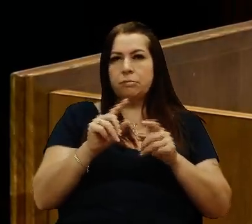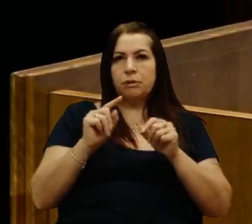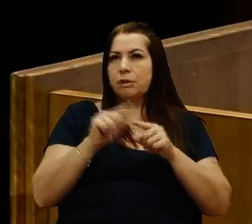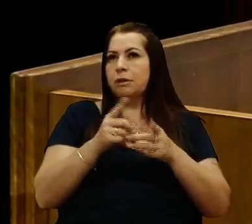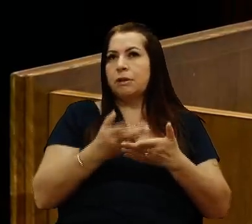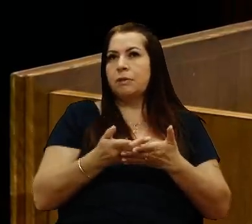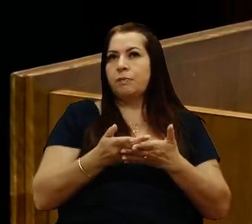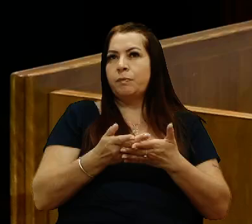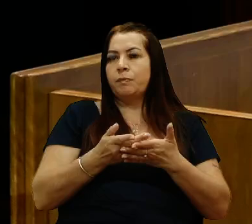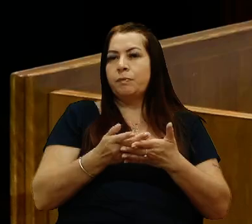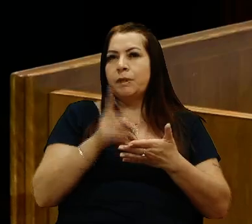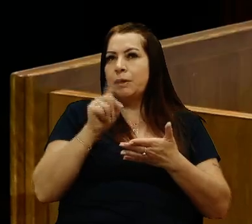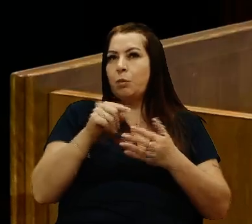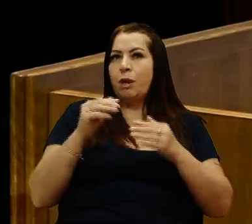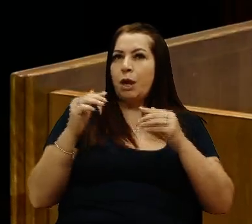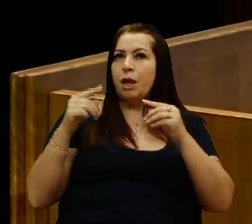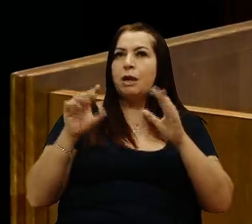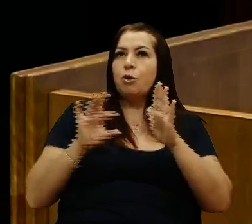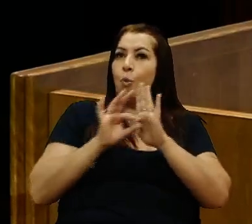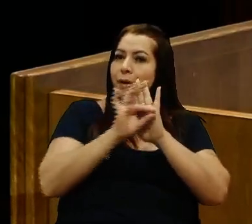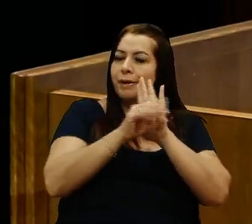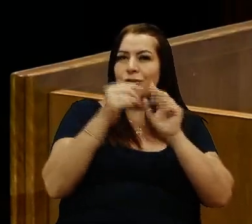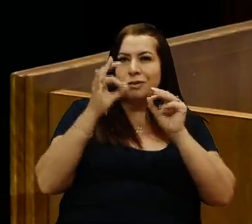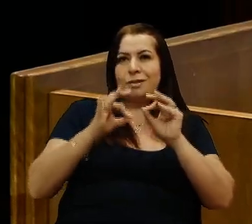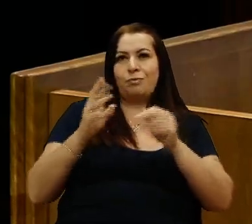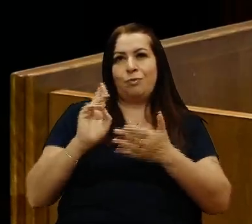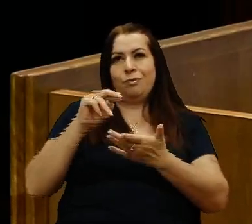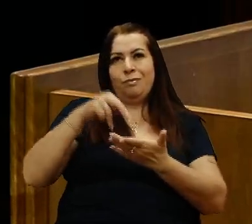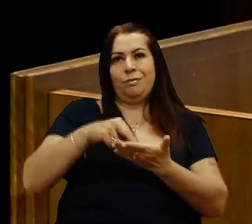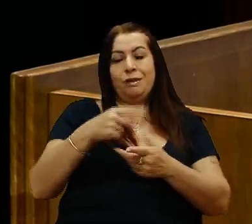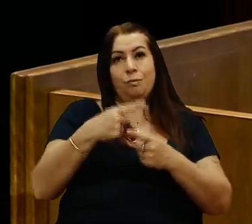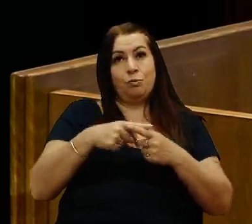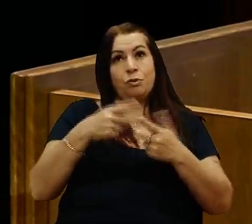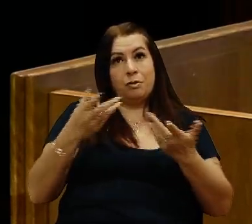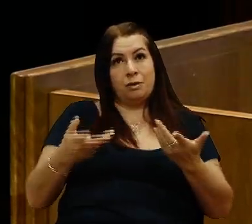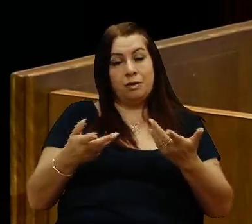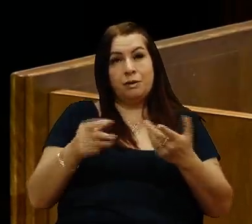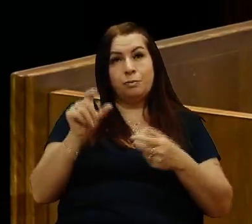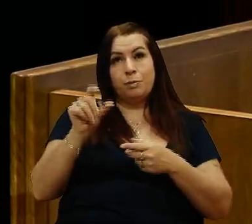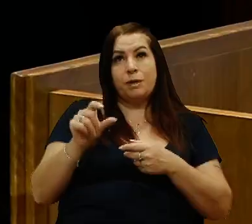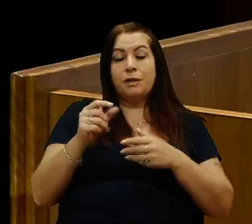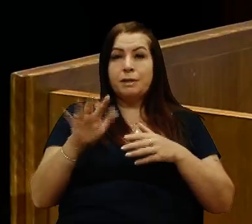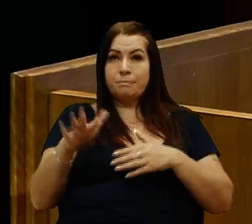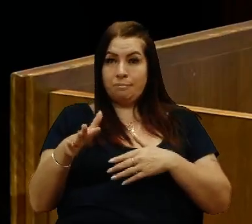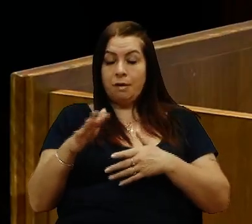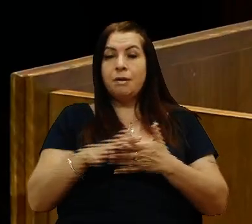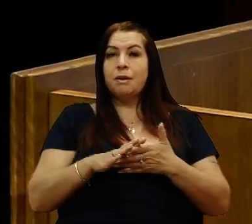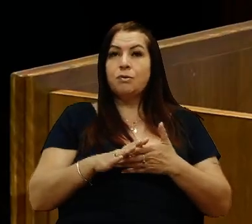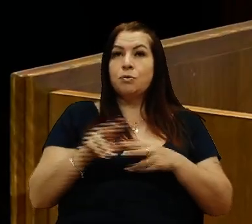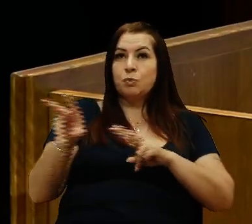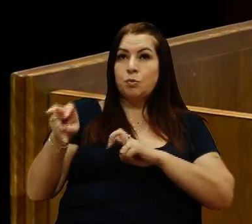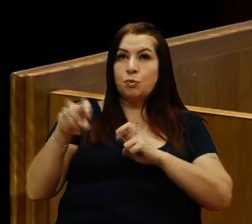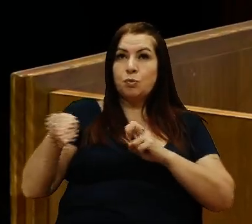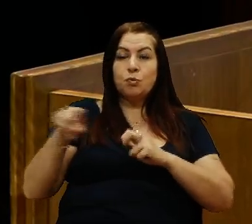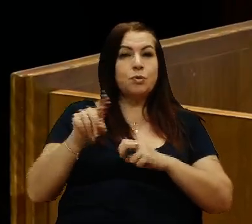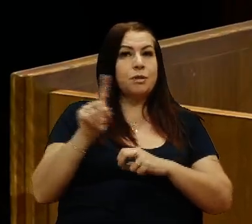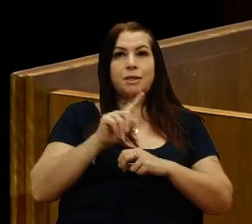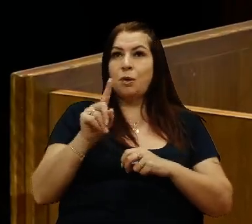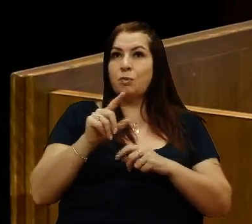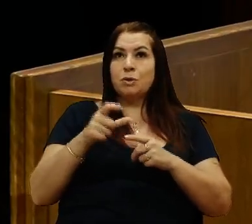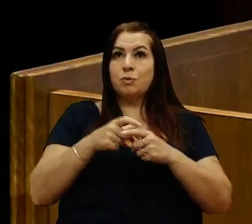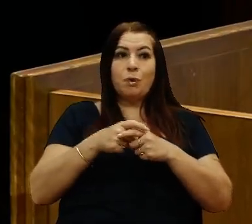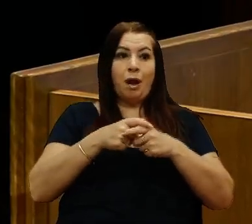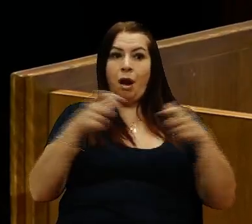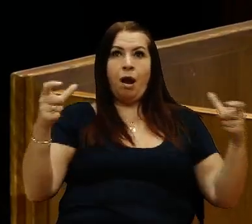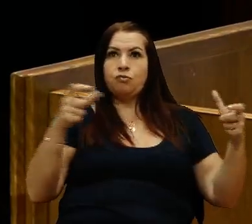é coerente com a realidade. Porque então os pequenos e médios agricultores que não são grandes latifundiários,